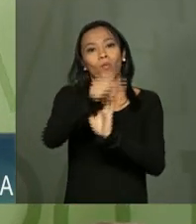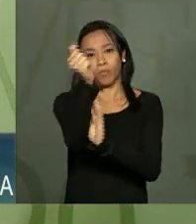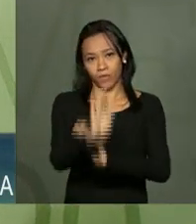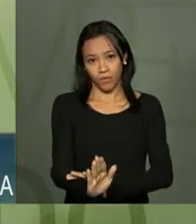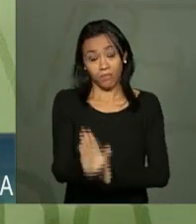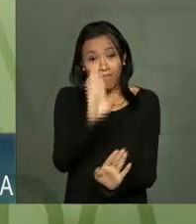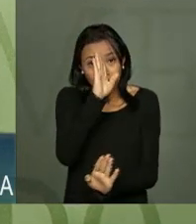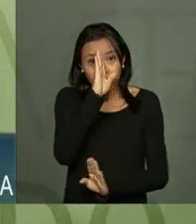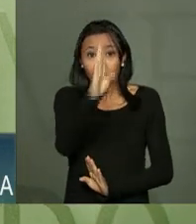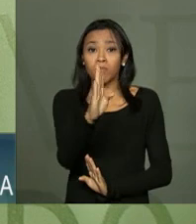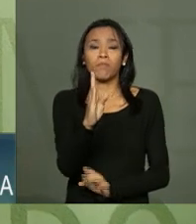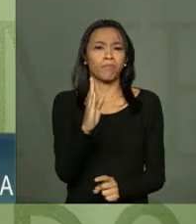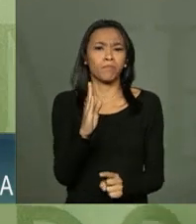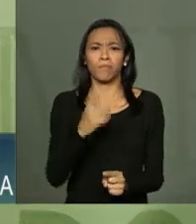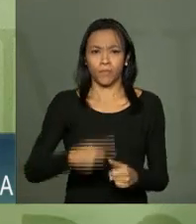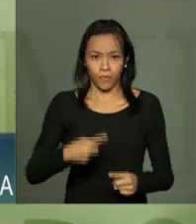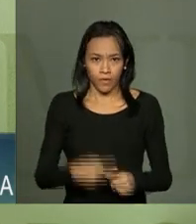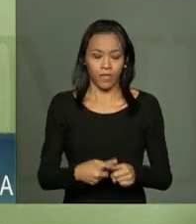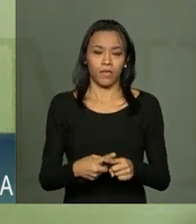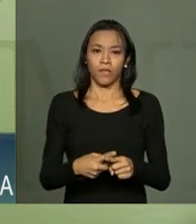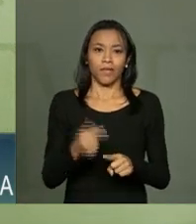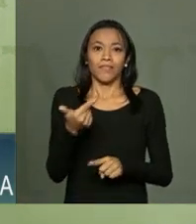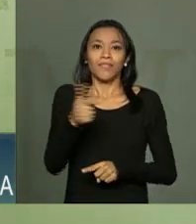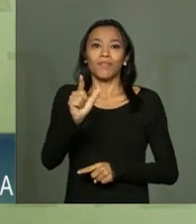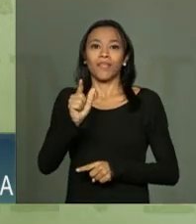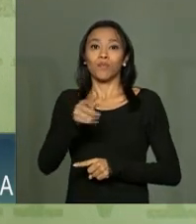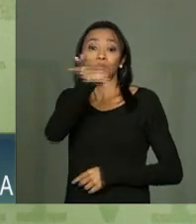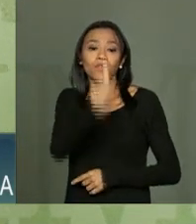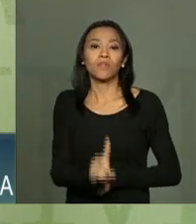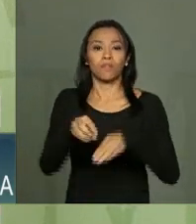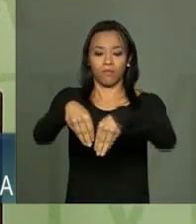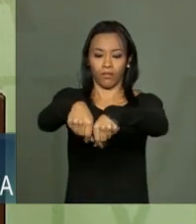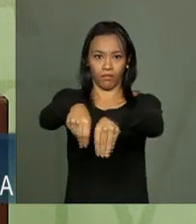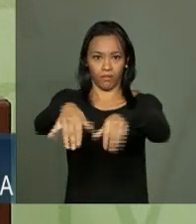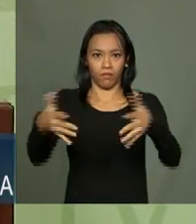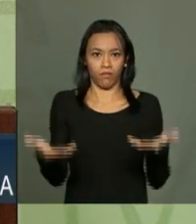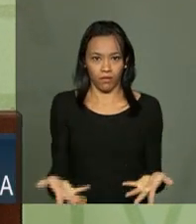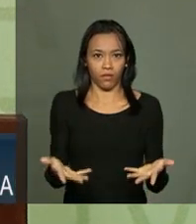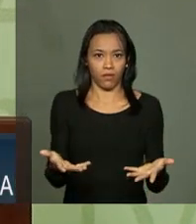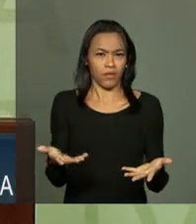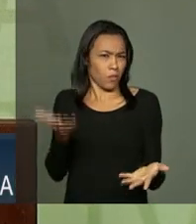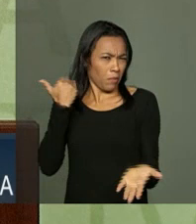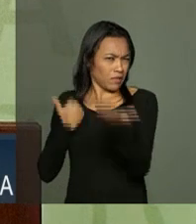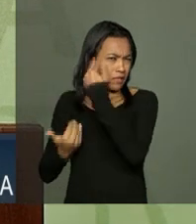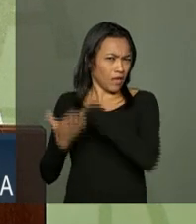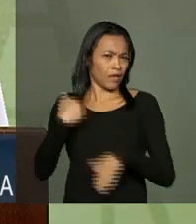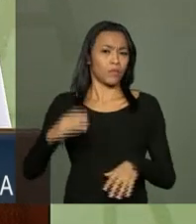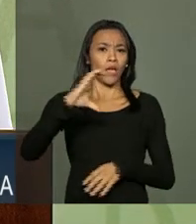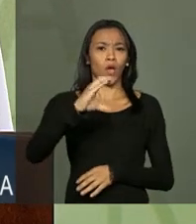Principalmente porque não ter acesso à terra, tanto na época da